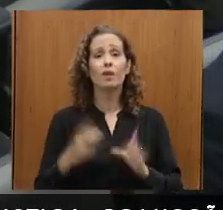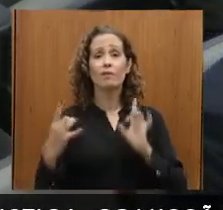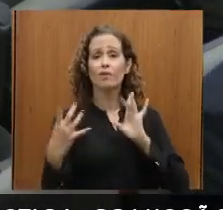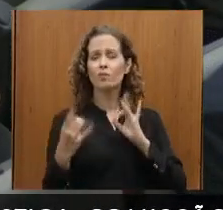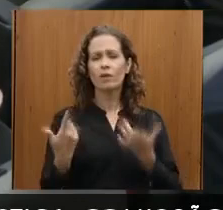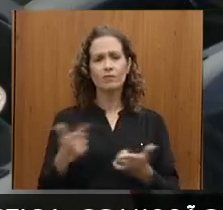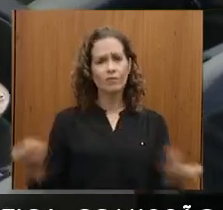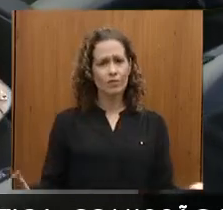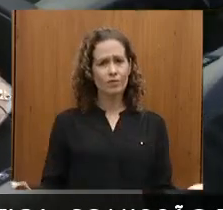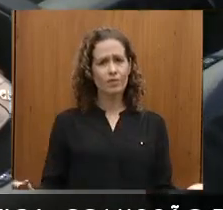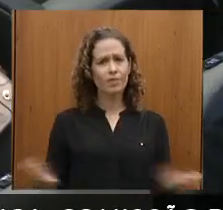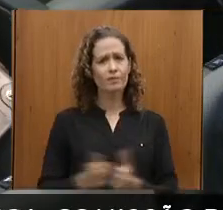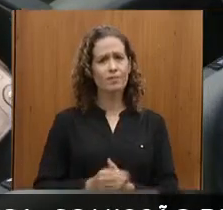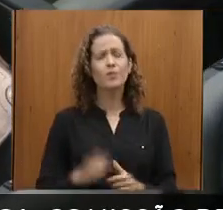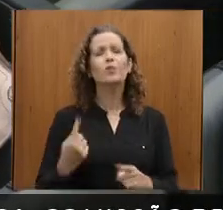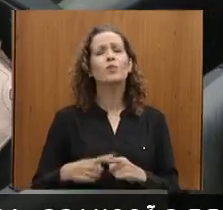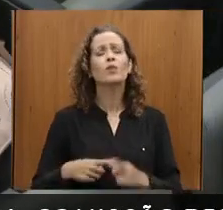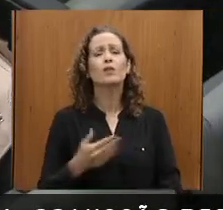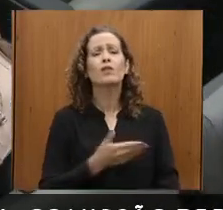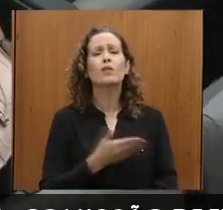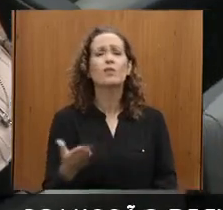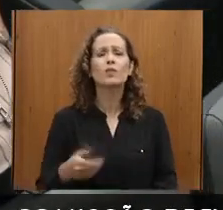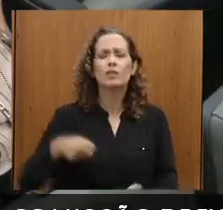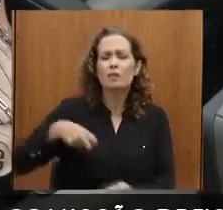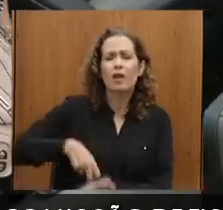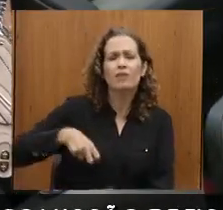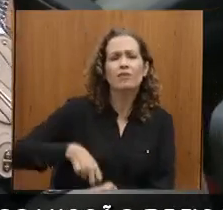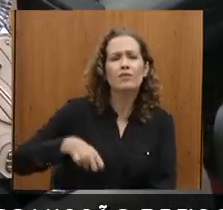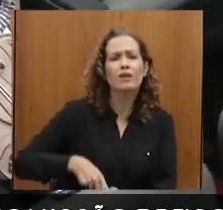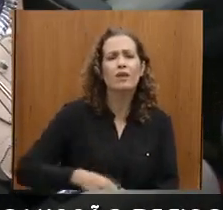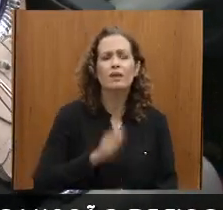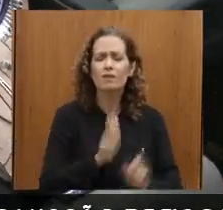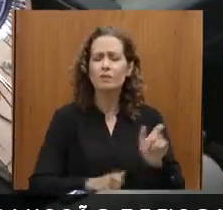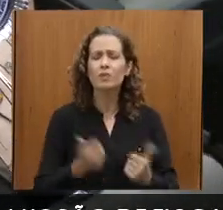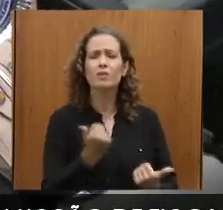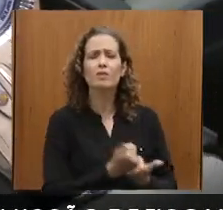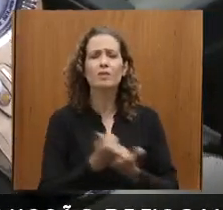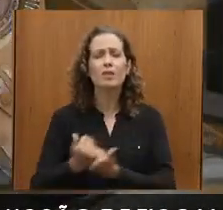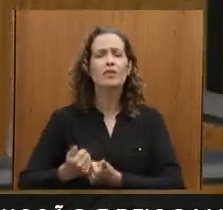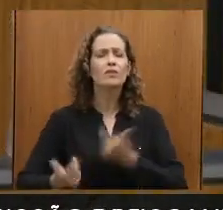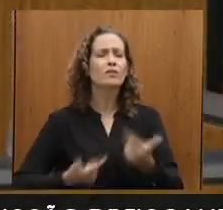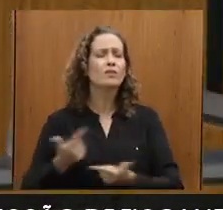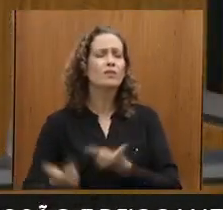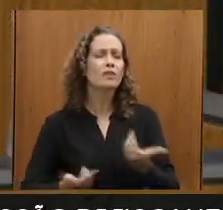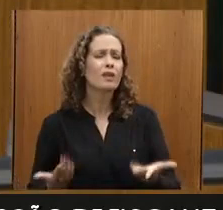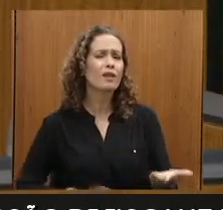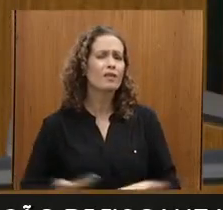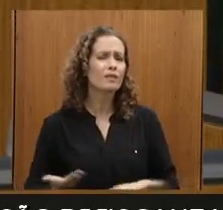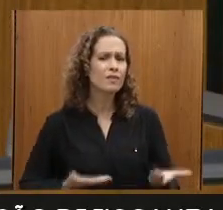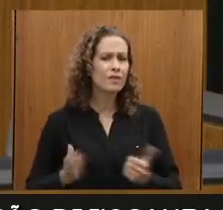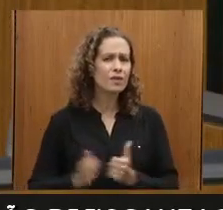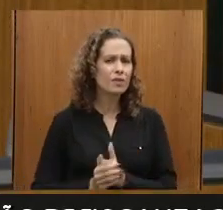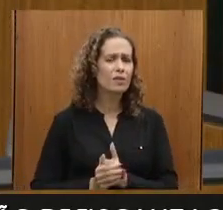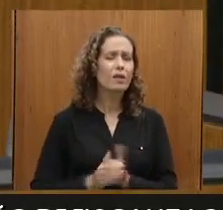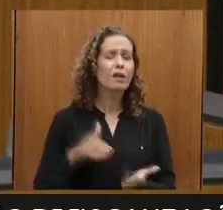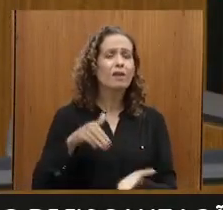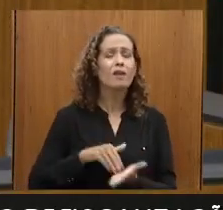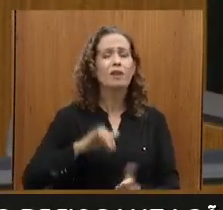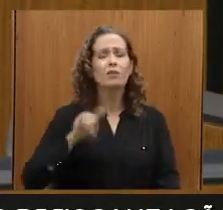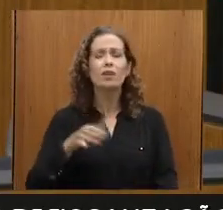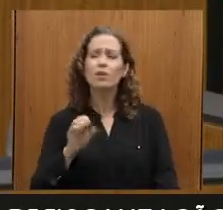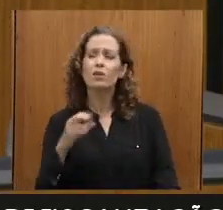Qual é o sentido de vocês punirem as auxiliares de serviço, impondo a elas, daqui até janeiro, até